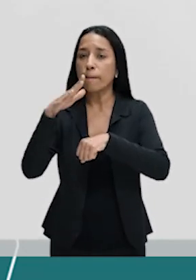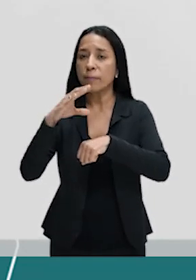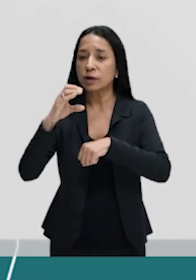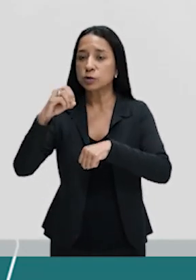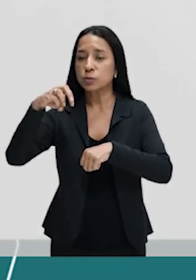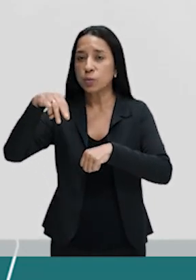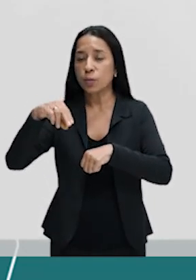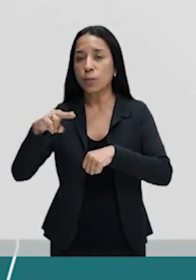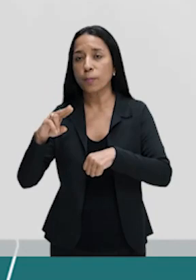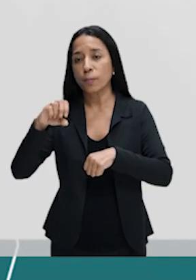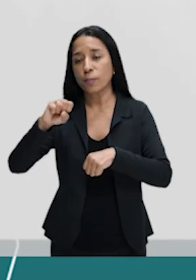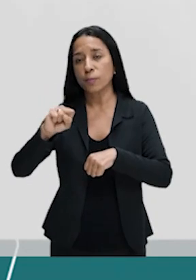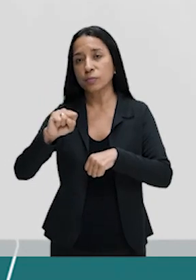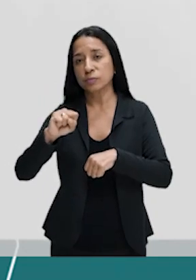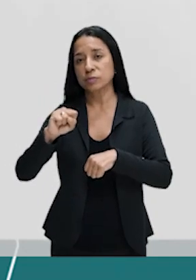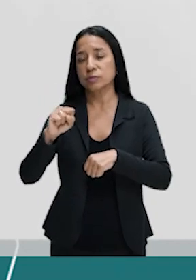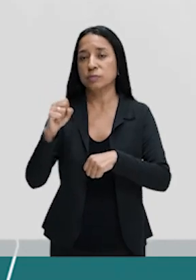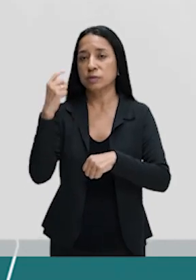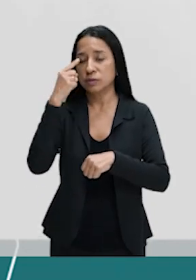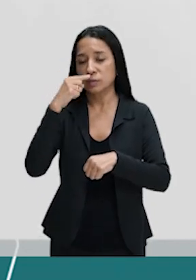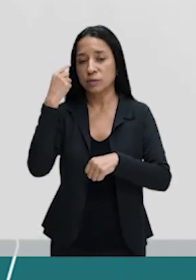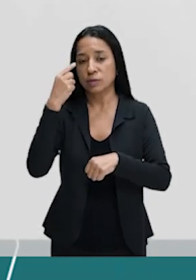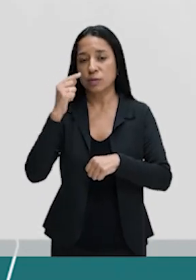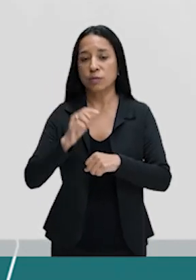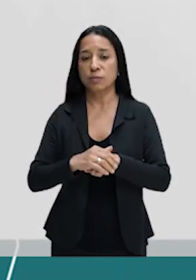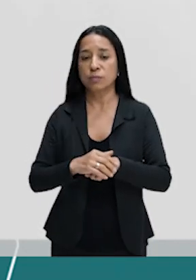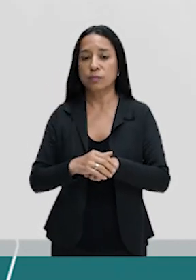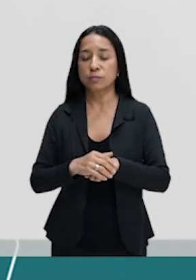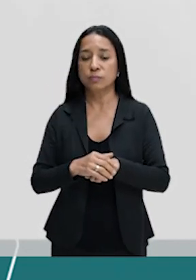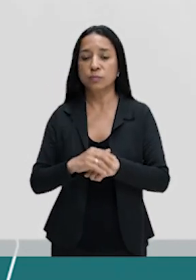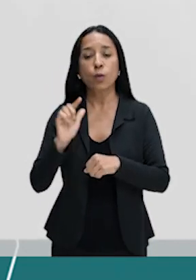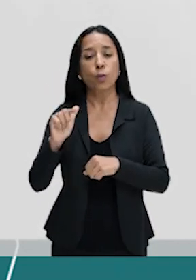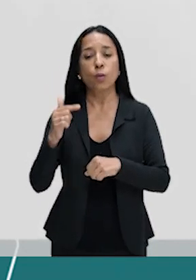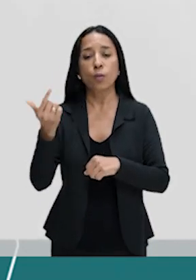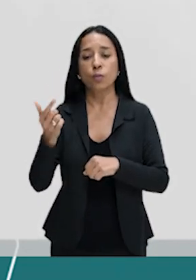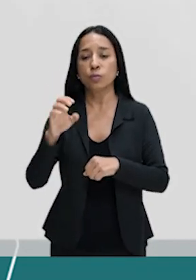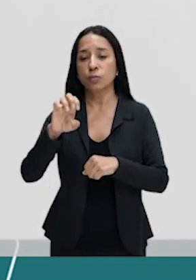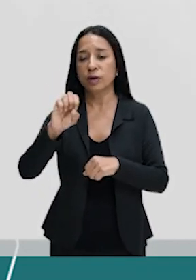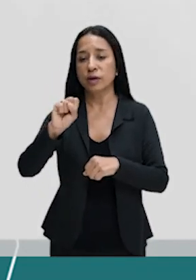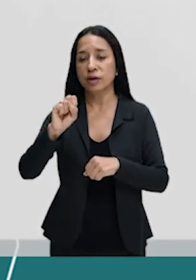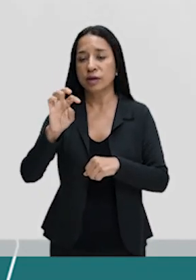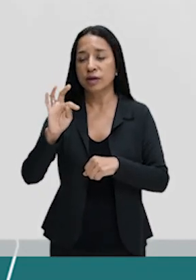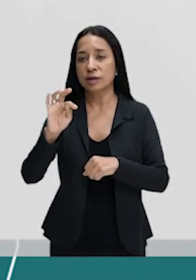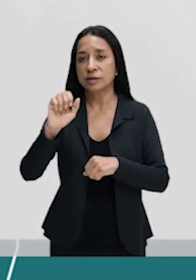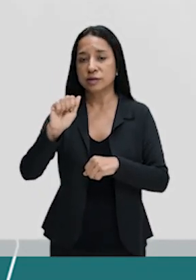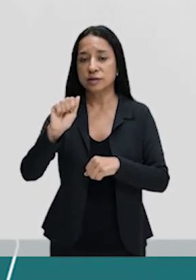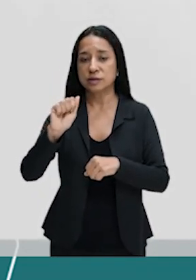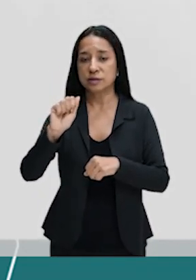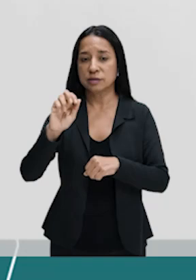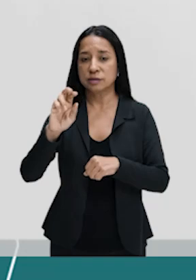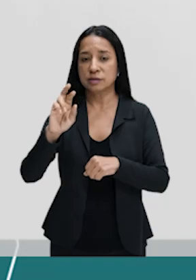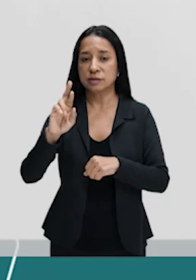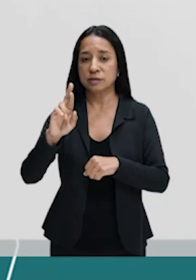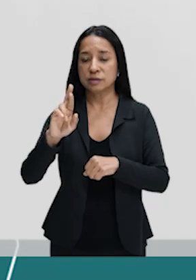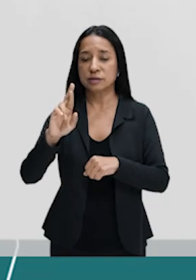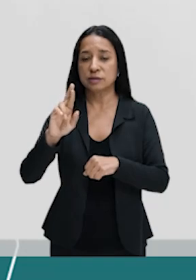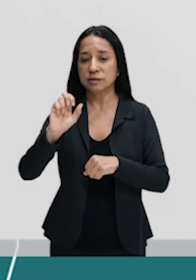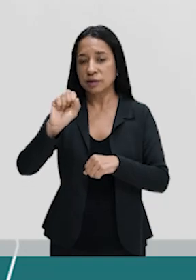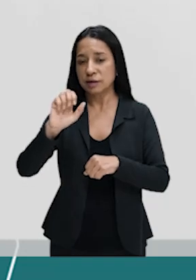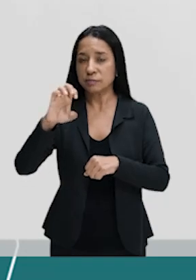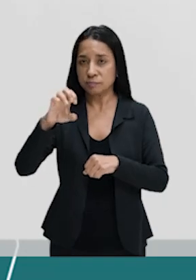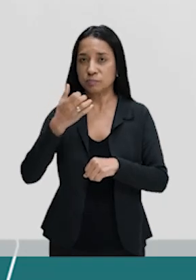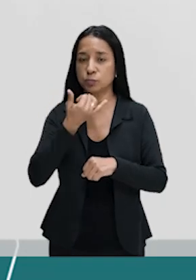em espanhol. Vamos para outro. Estar, estar. Então, como se lê, como se escreve e